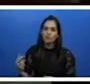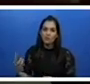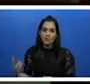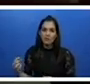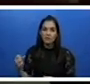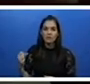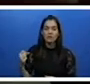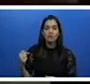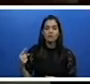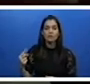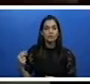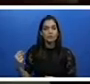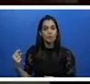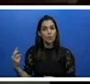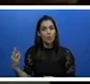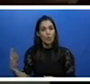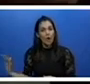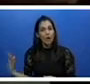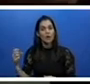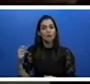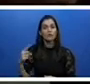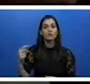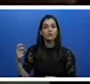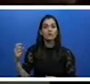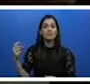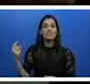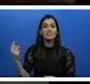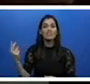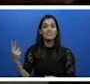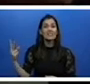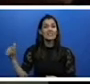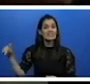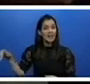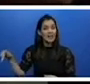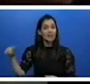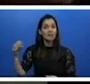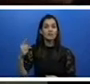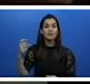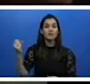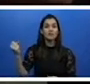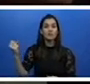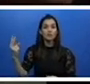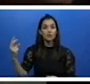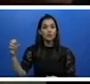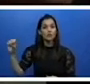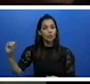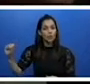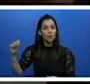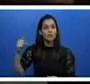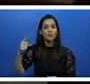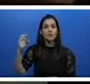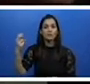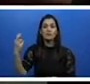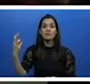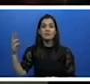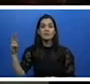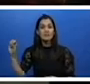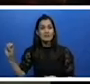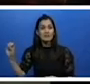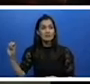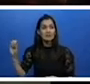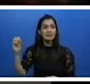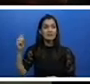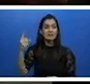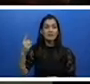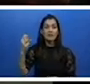124, 125, 126, 127, 128, 129, 130,